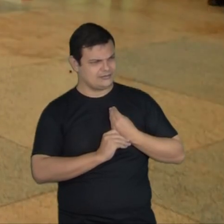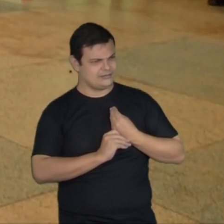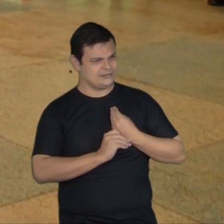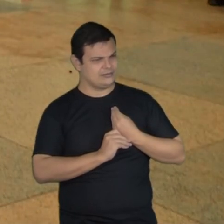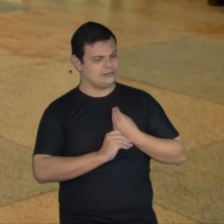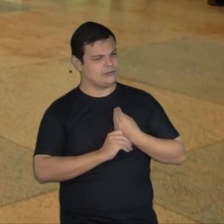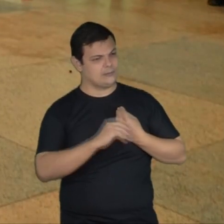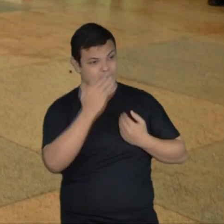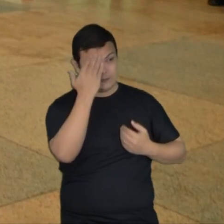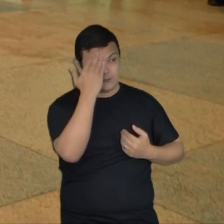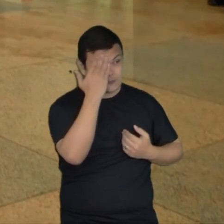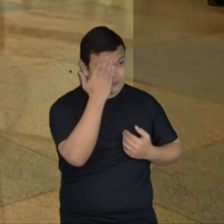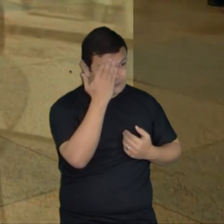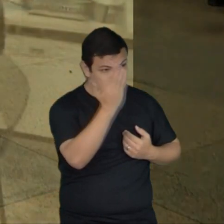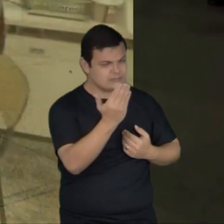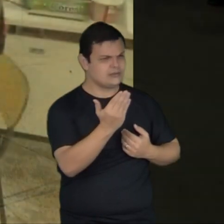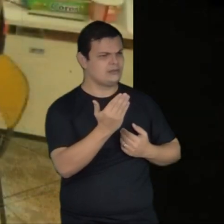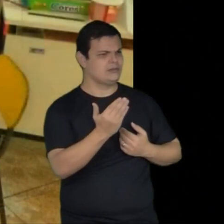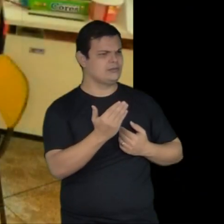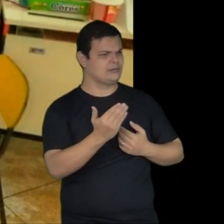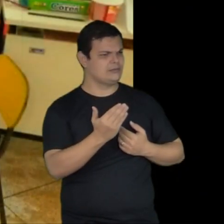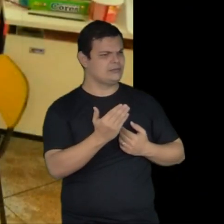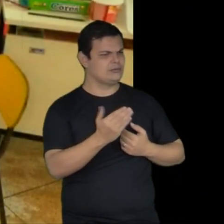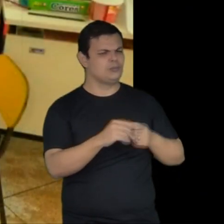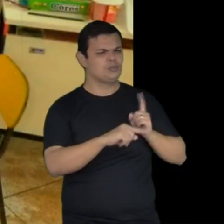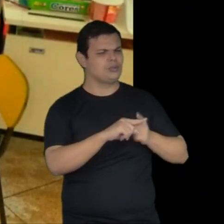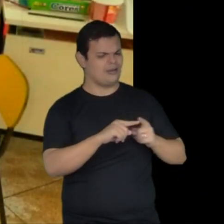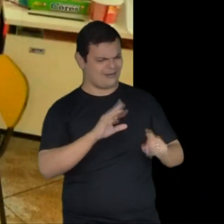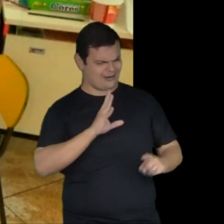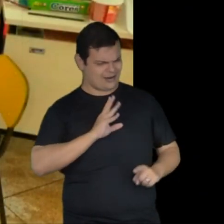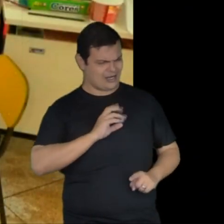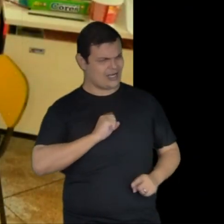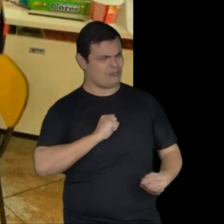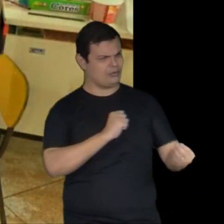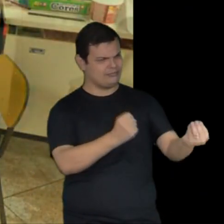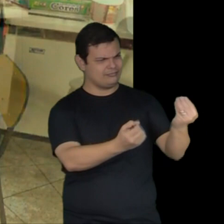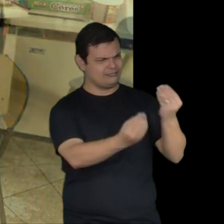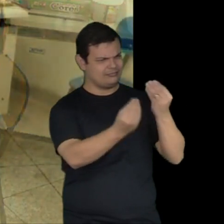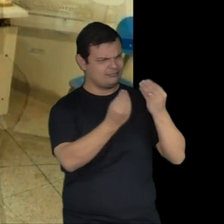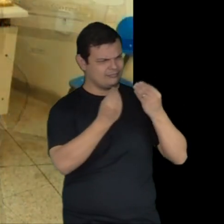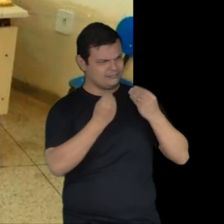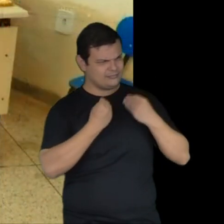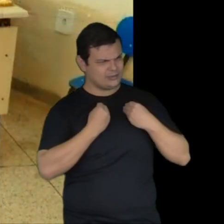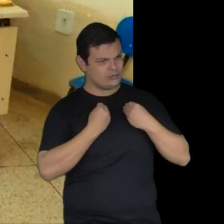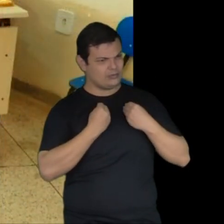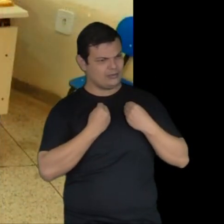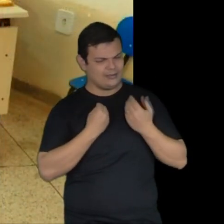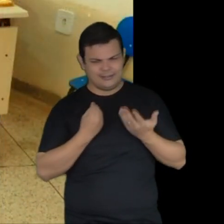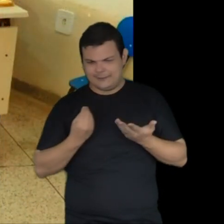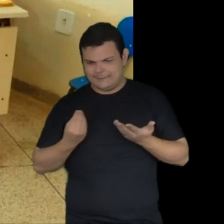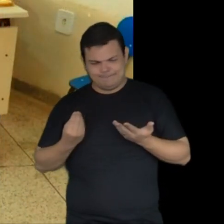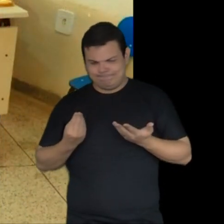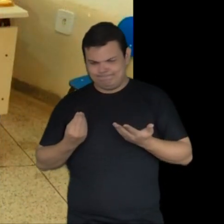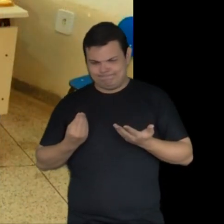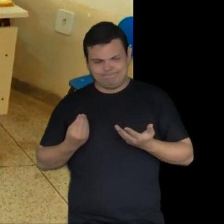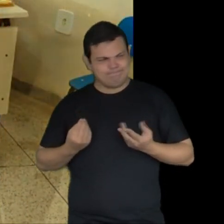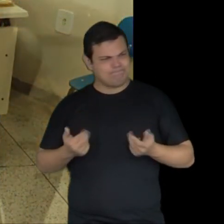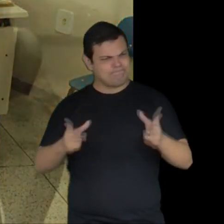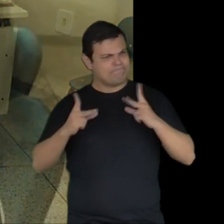Eu te agradeço, professor, por todo o amor que ofereceu sem que eu mesmo